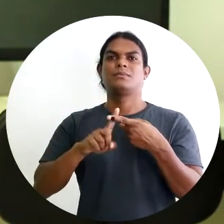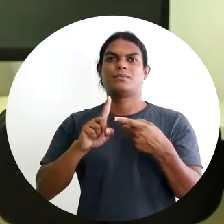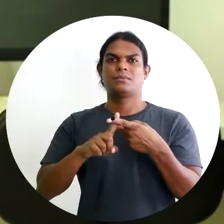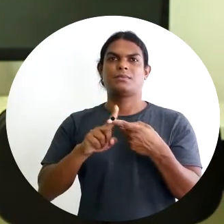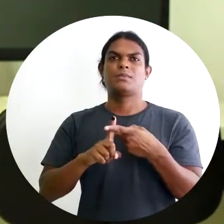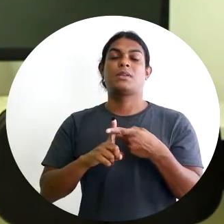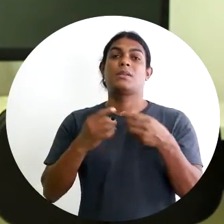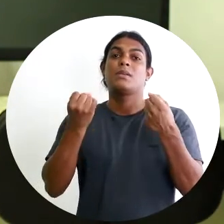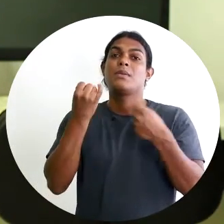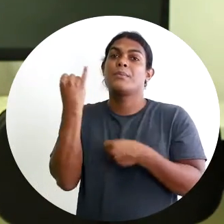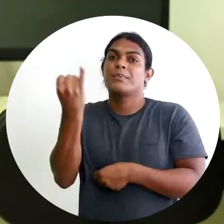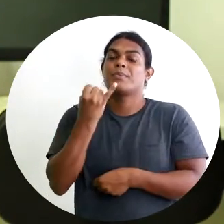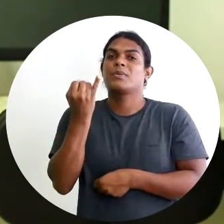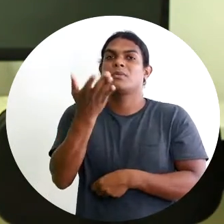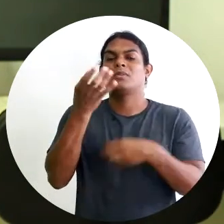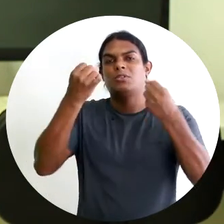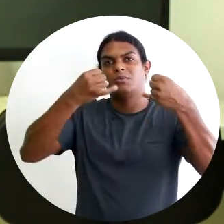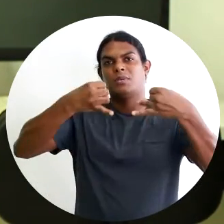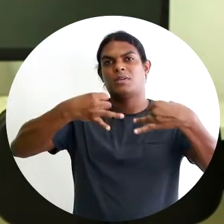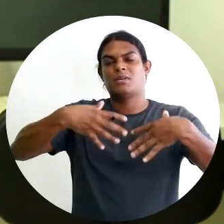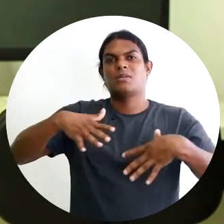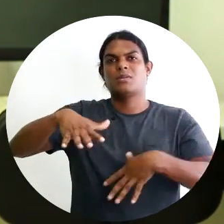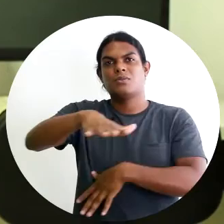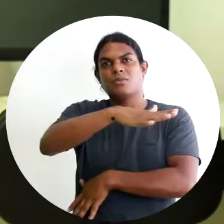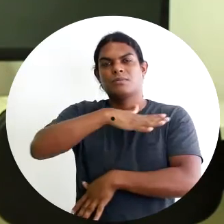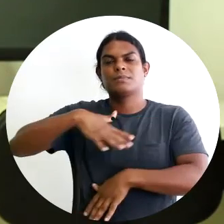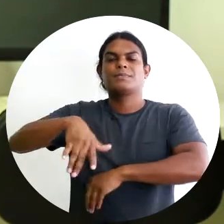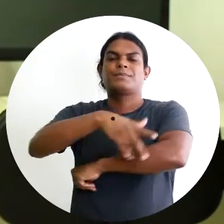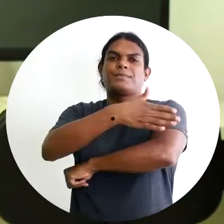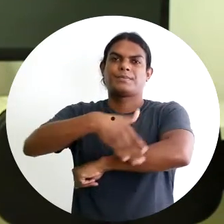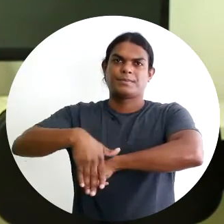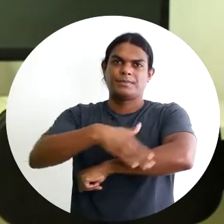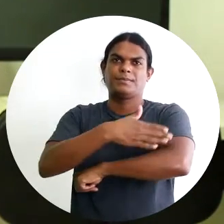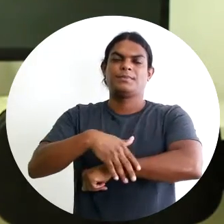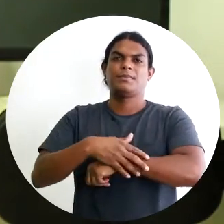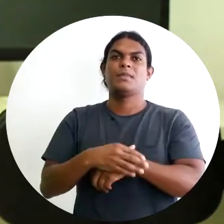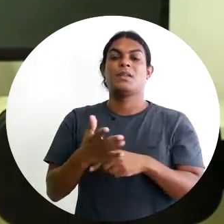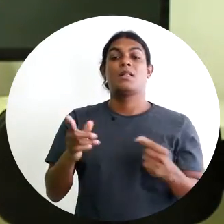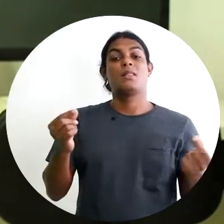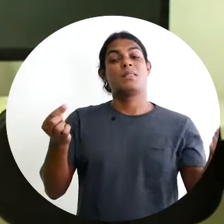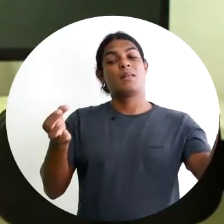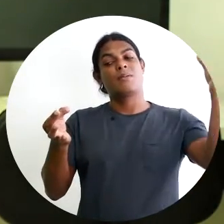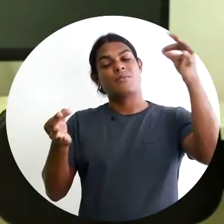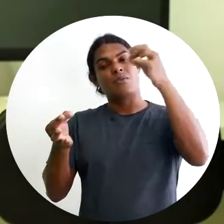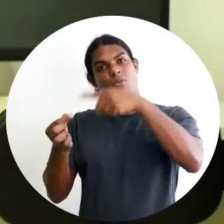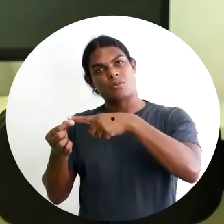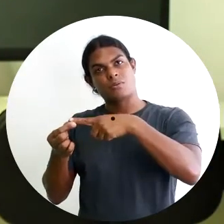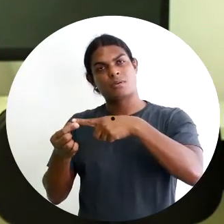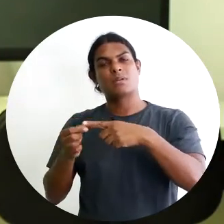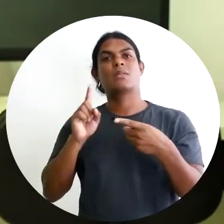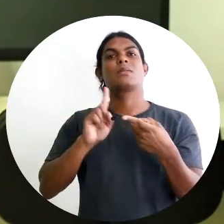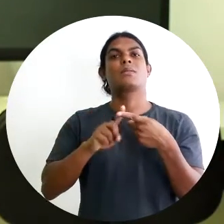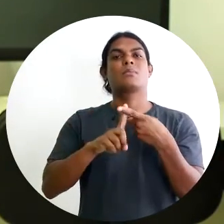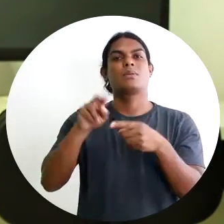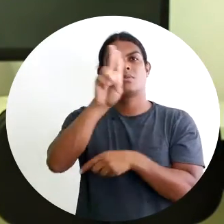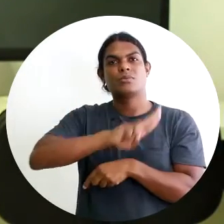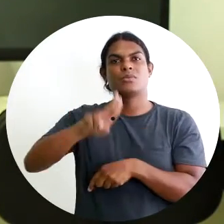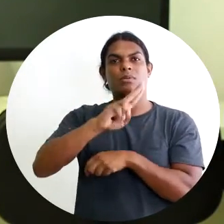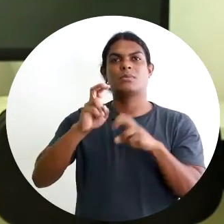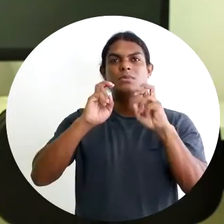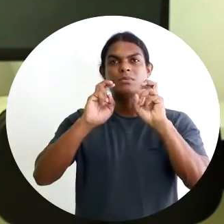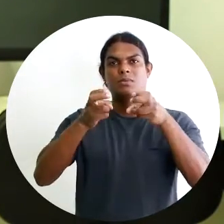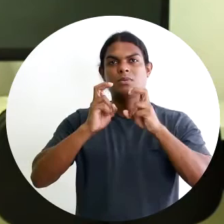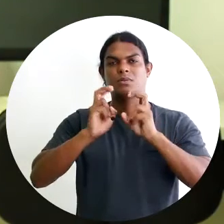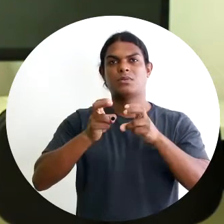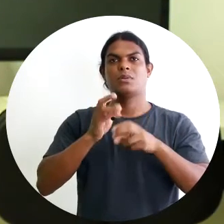passando com ele, certo? Na volta, nós também pegamos o metrô e fomos já trabalhando algumas